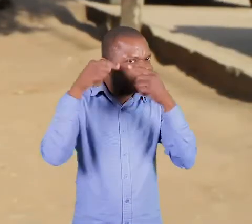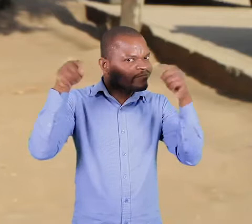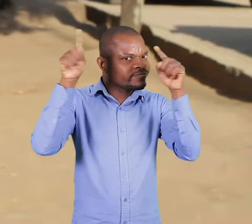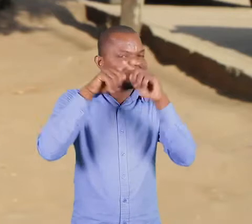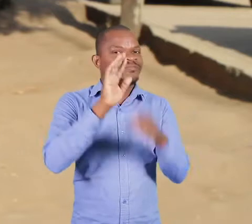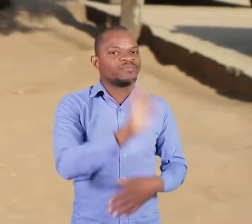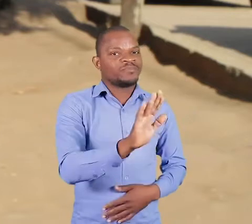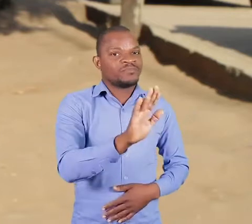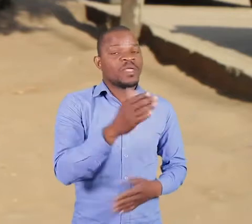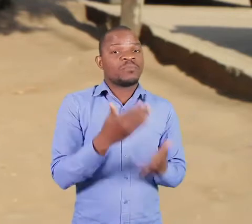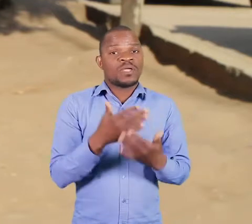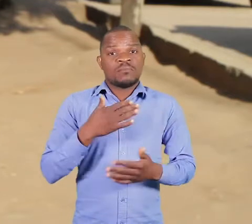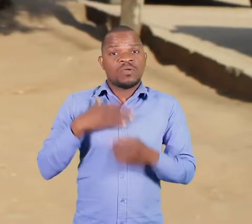aqui,